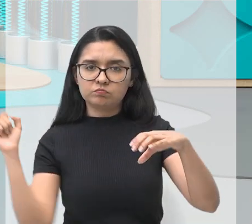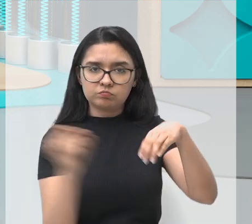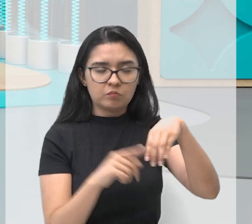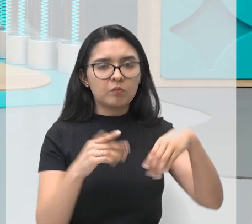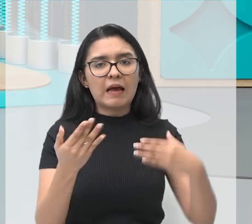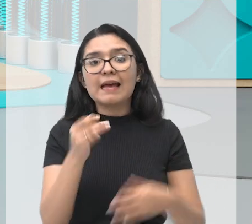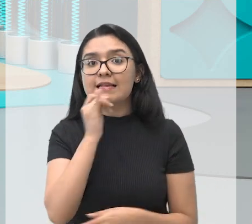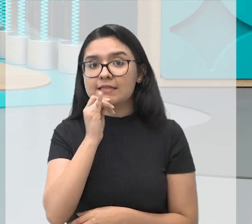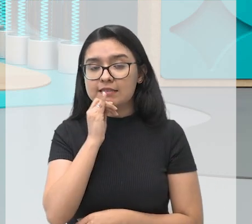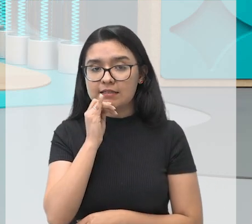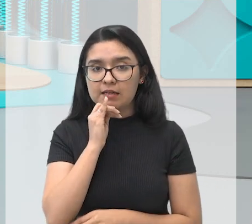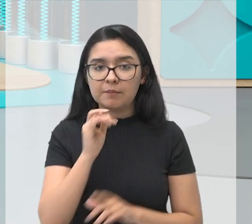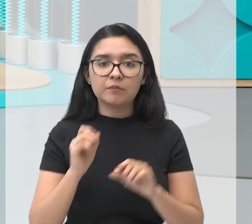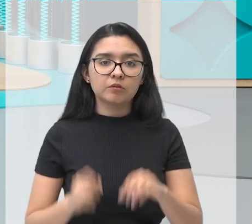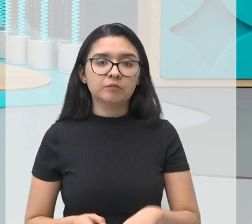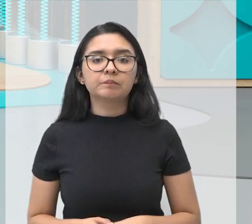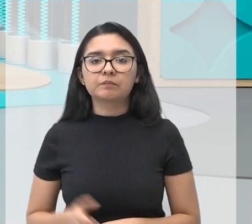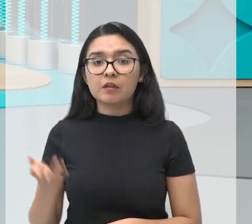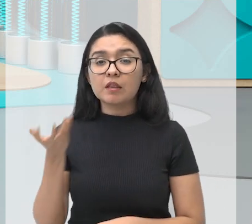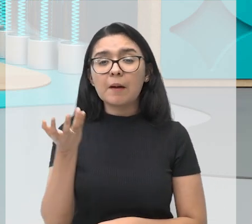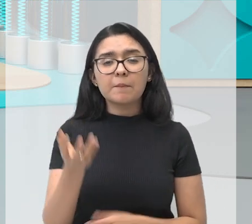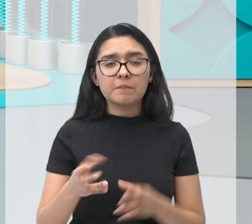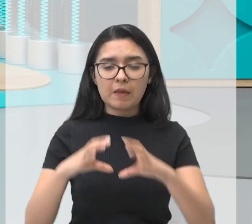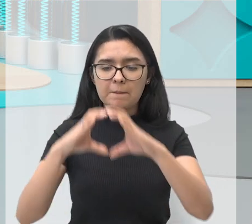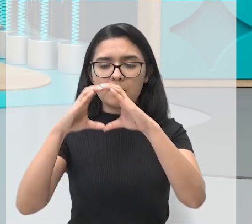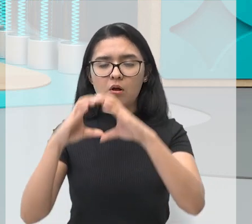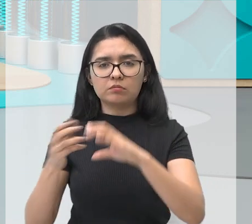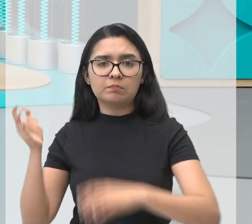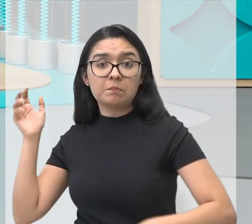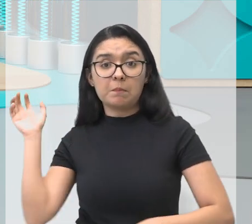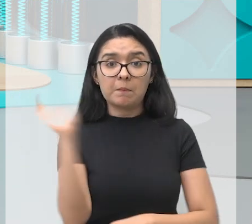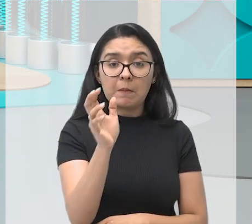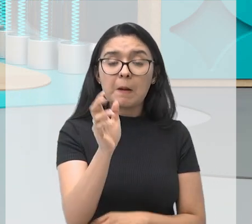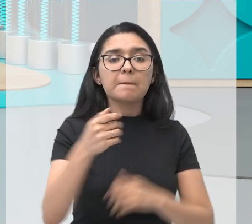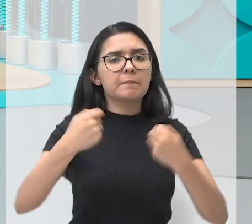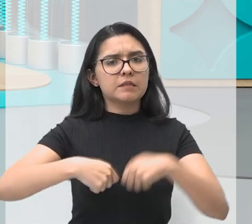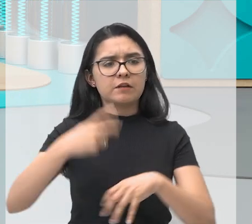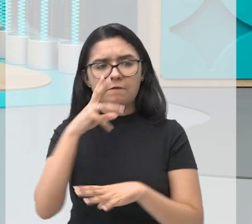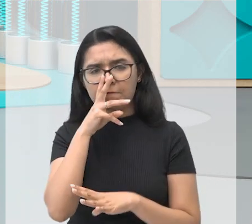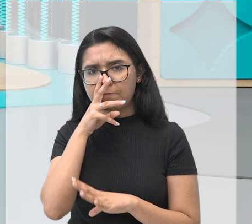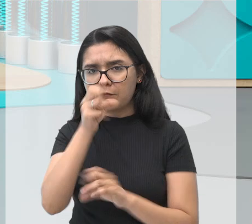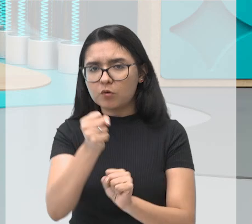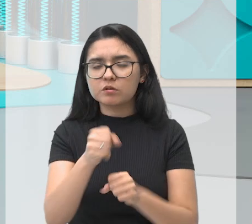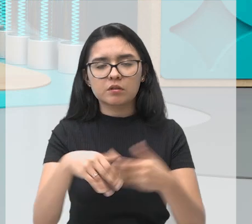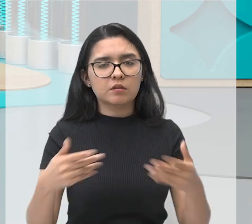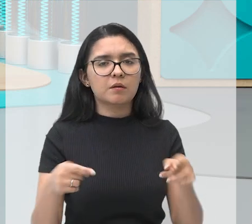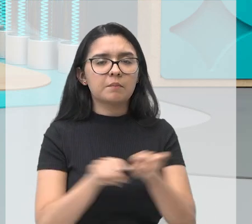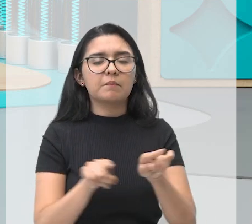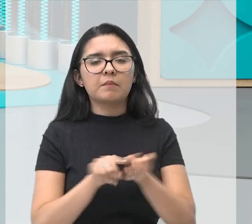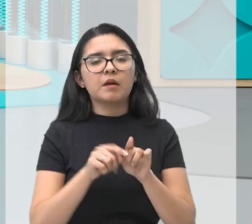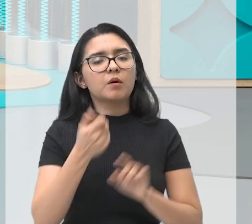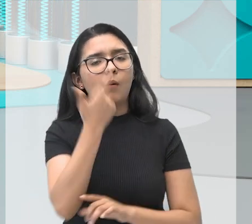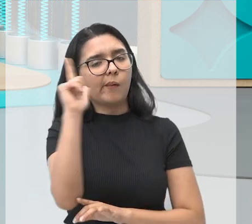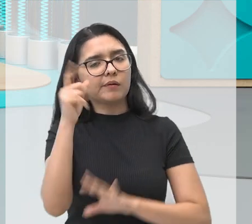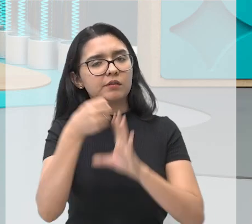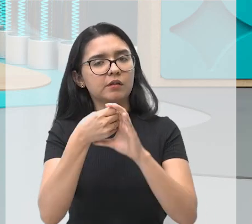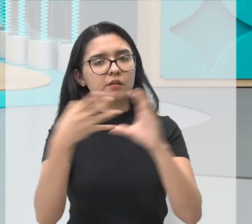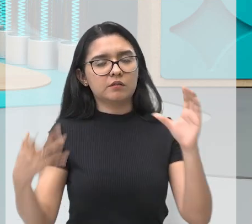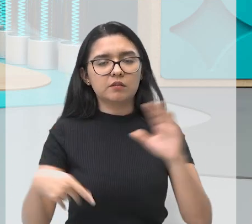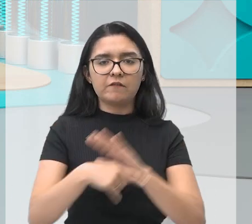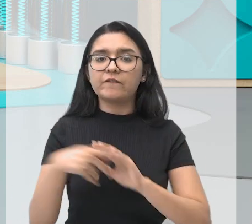né? Você vai arremessar a bola, você vai precisar de um pouco de força, apesar de outras características como a precisão,